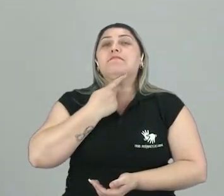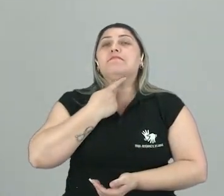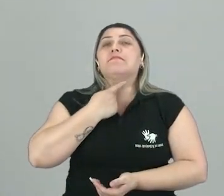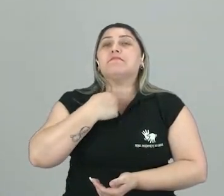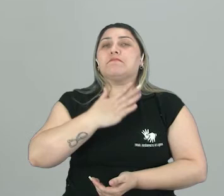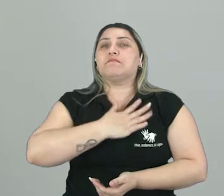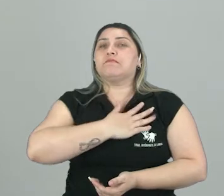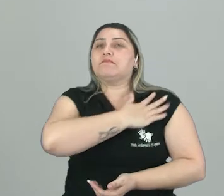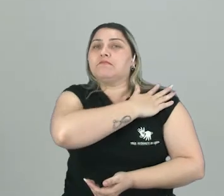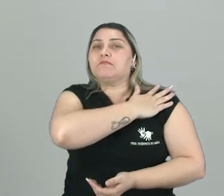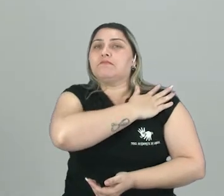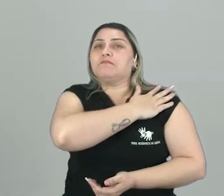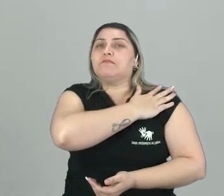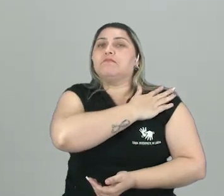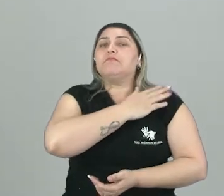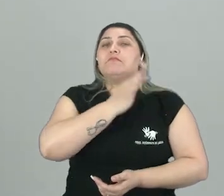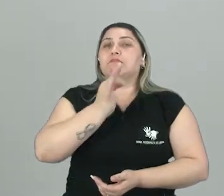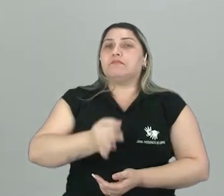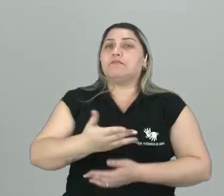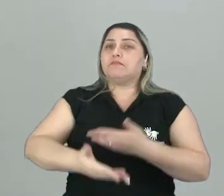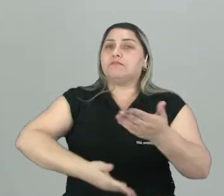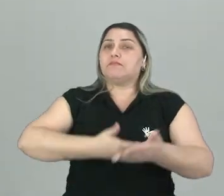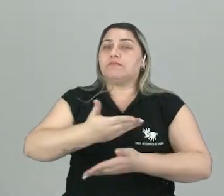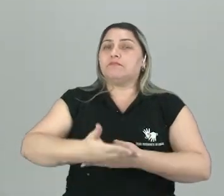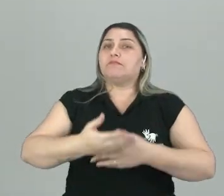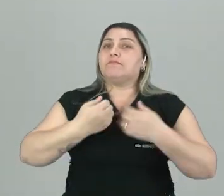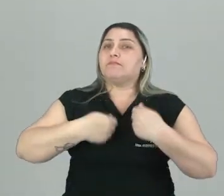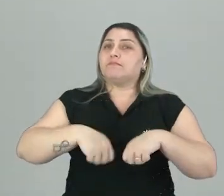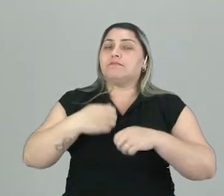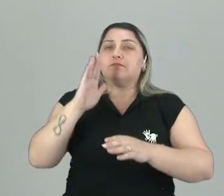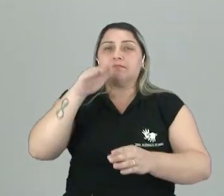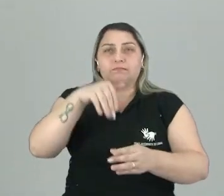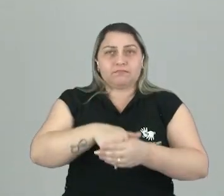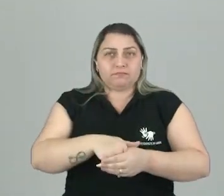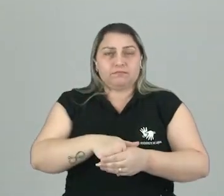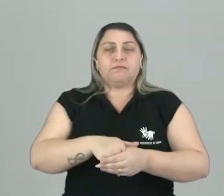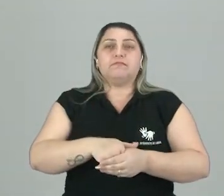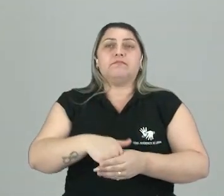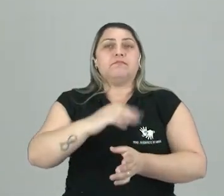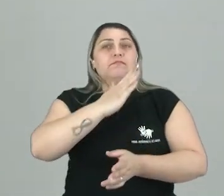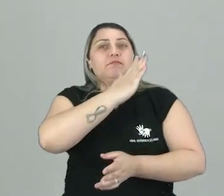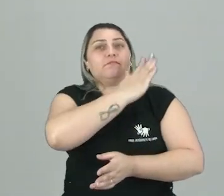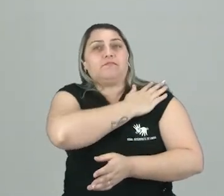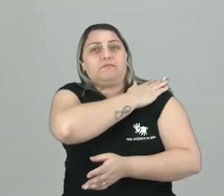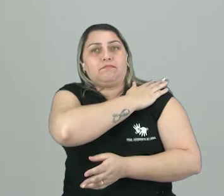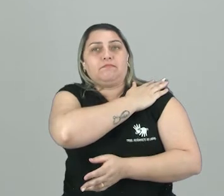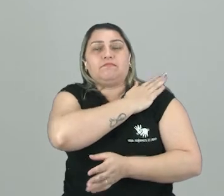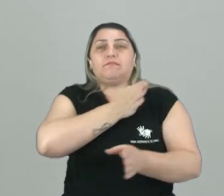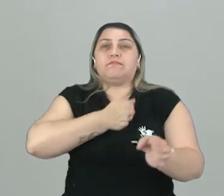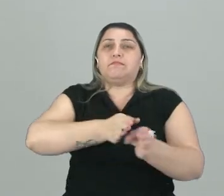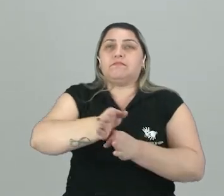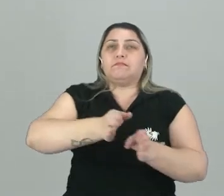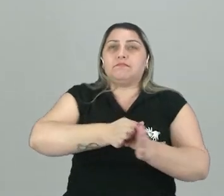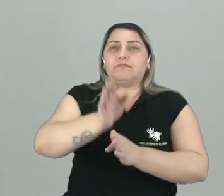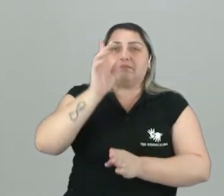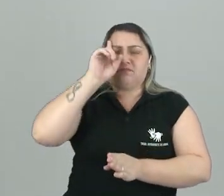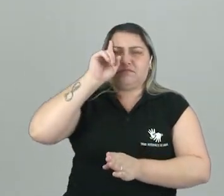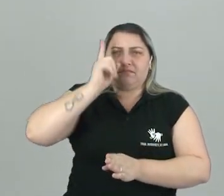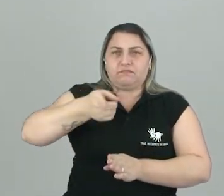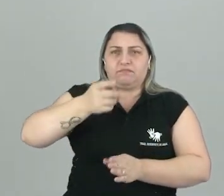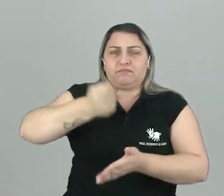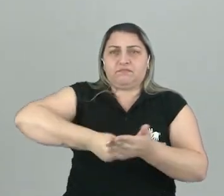dos coronéis, certo? Então, essa relação de dependência de voto em que os coronéis que orientavam e obrigavam